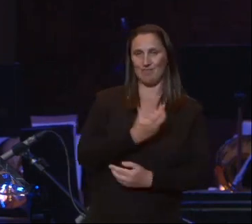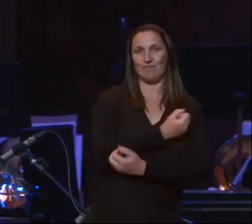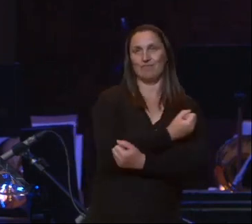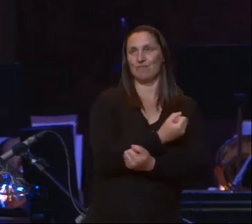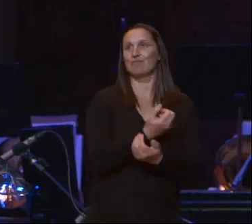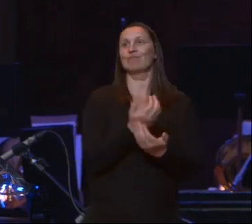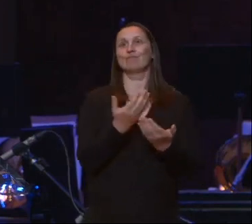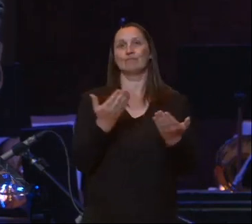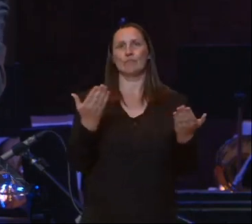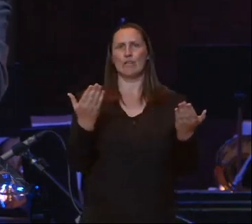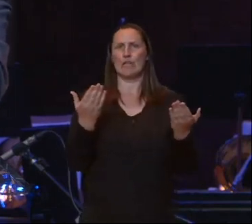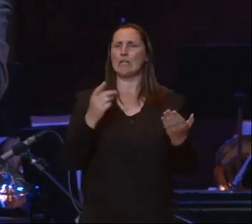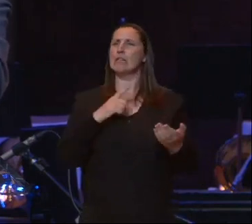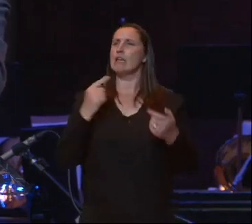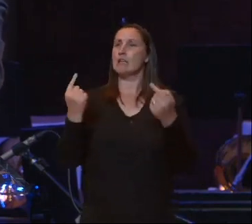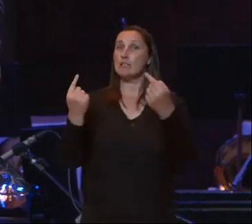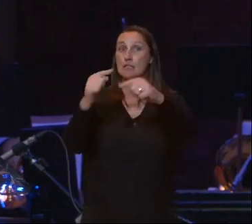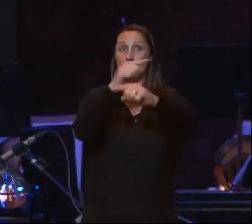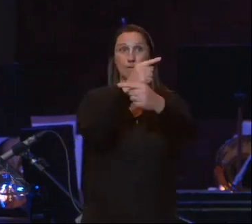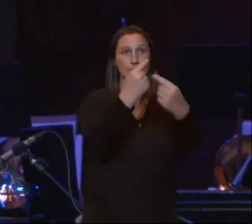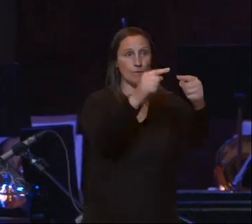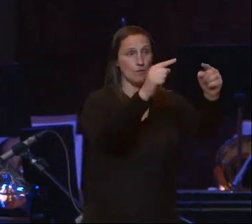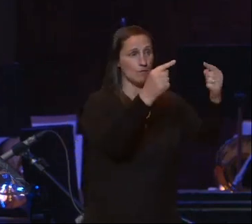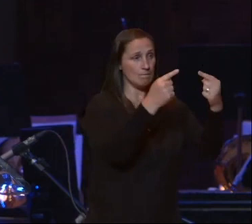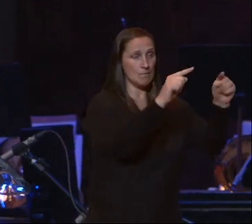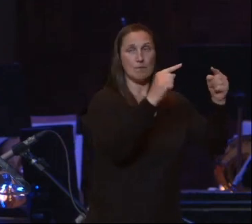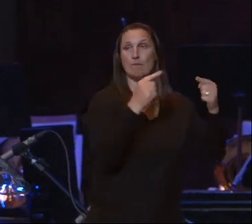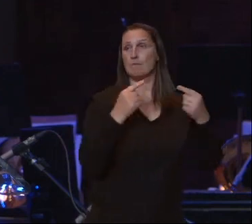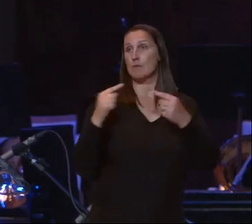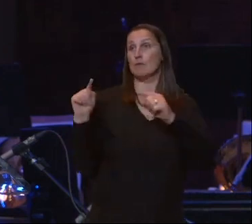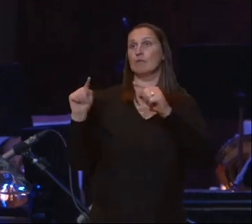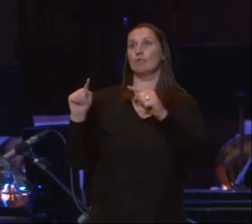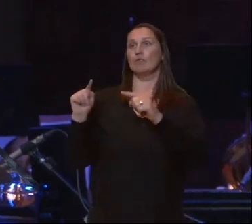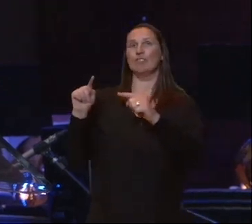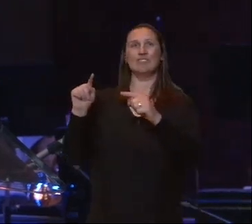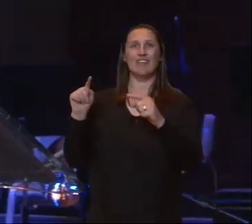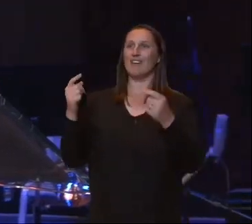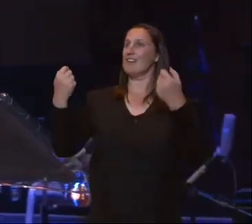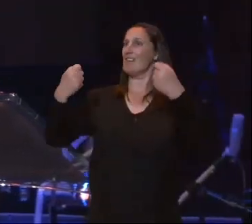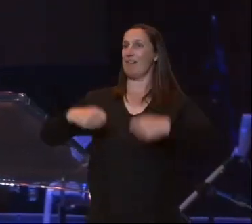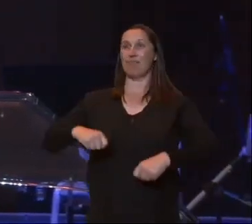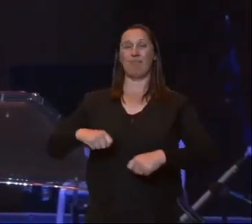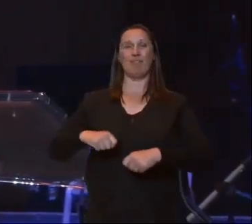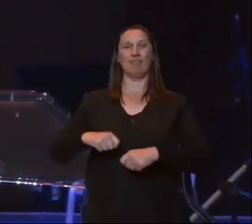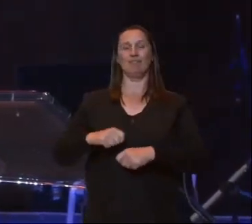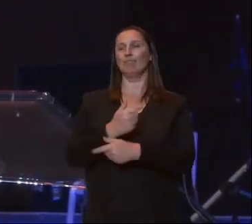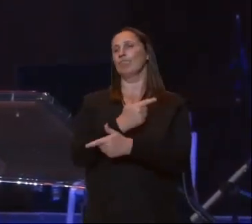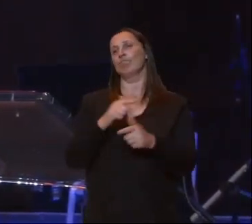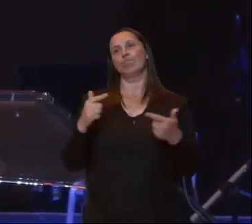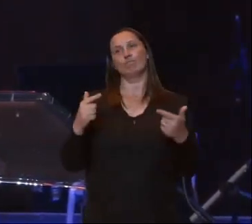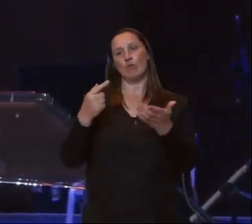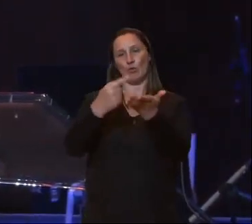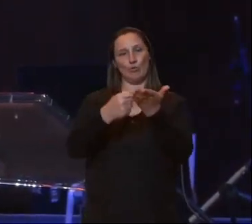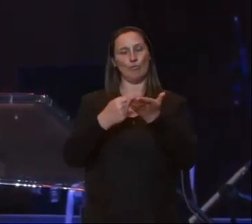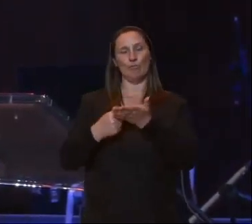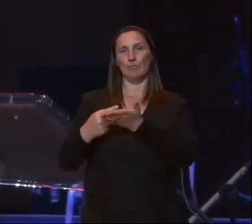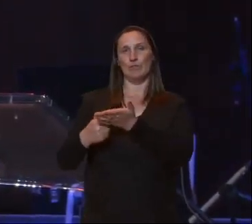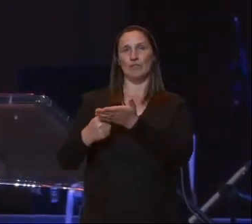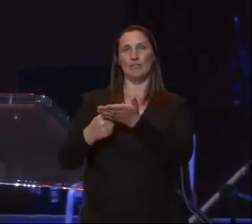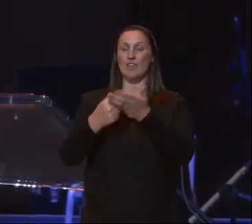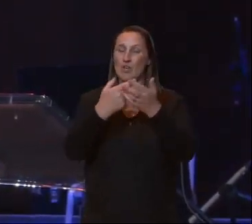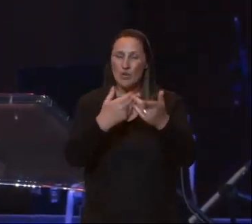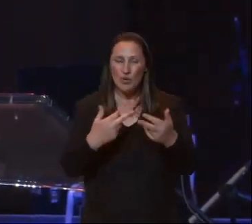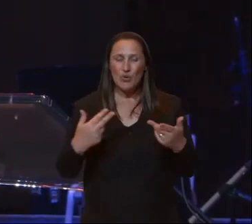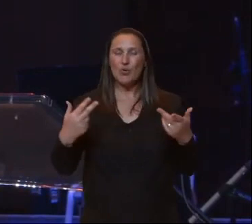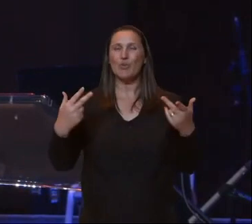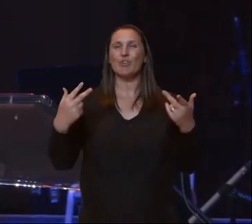Existem desafios diante de você que você não se sente capaz de cumprir. Existem